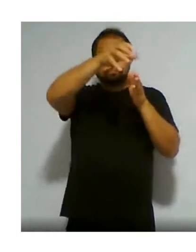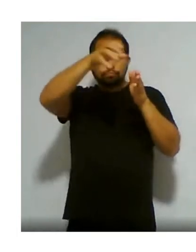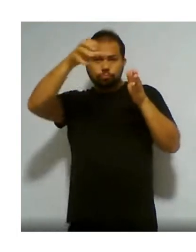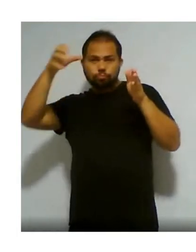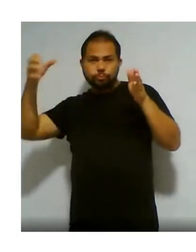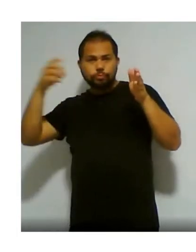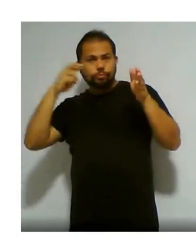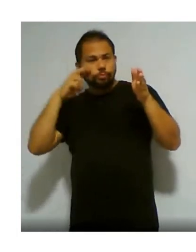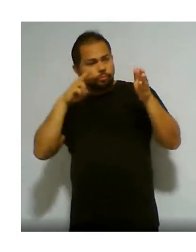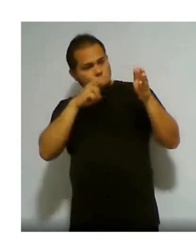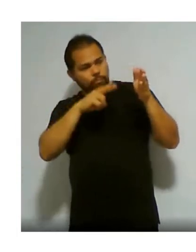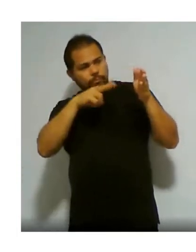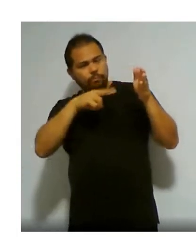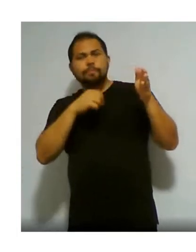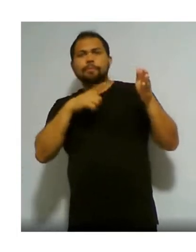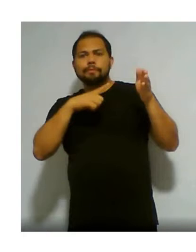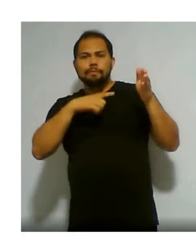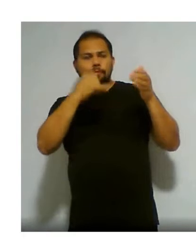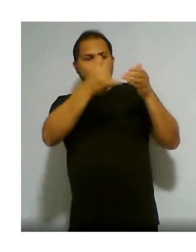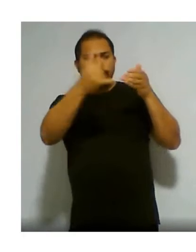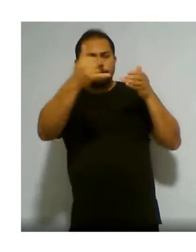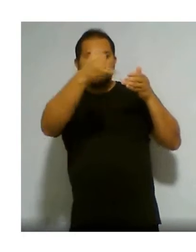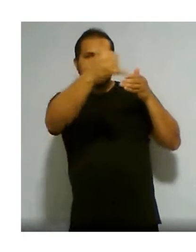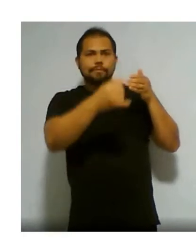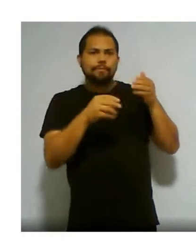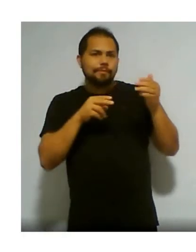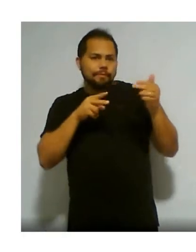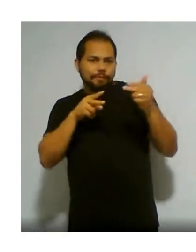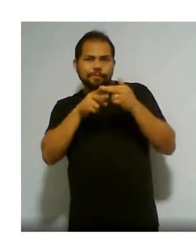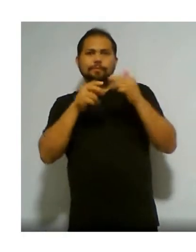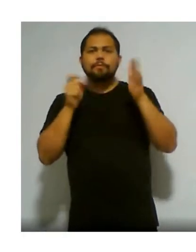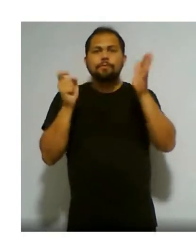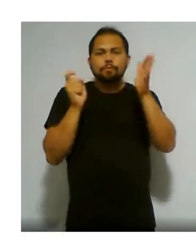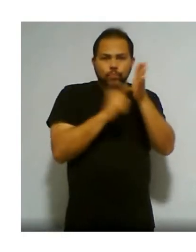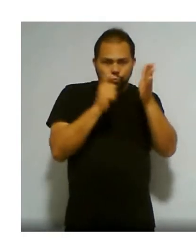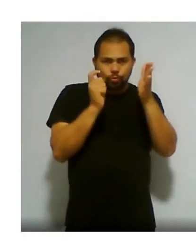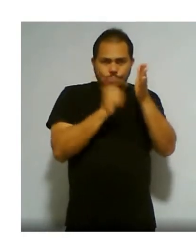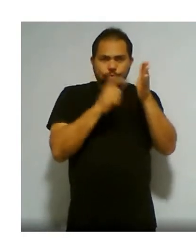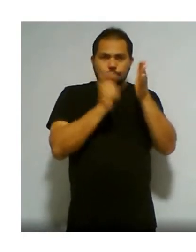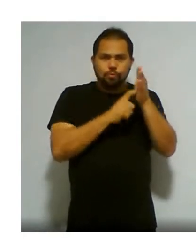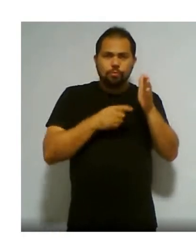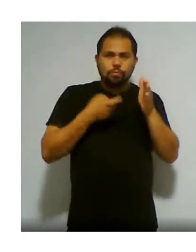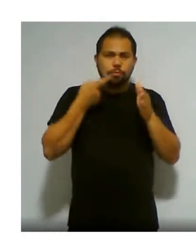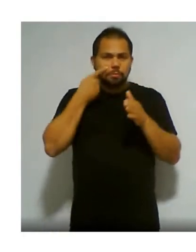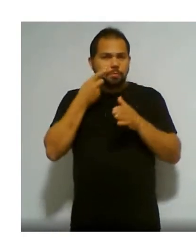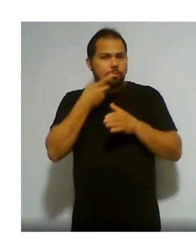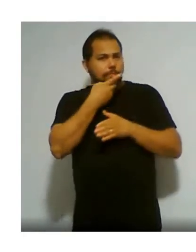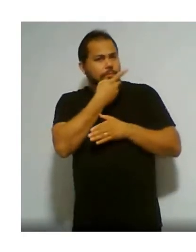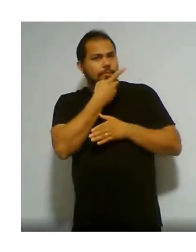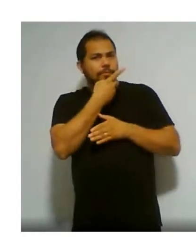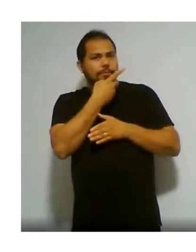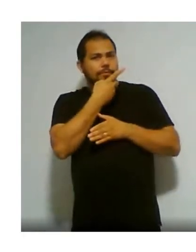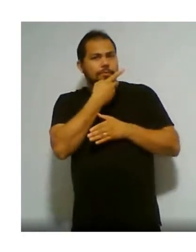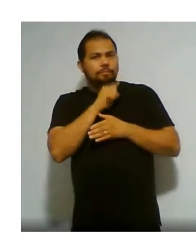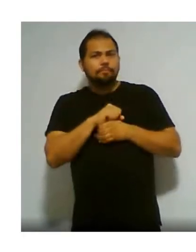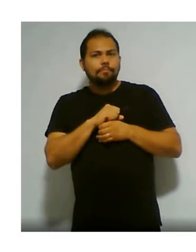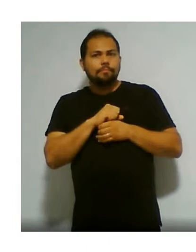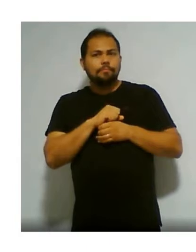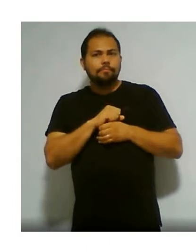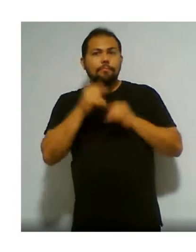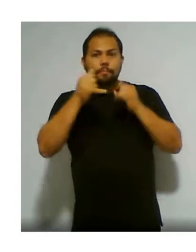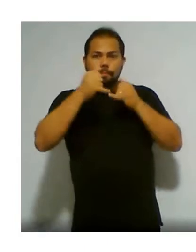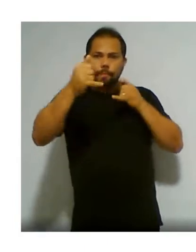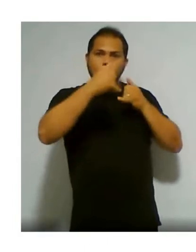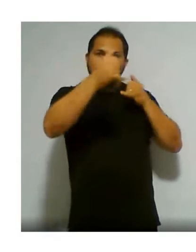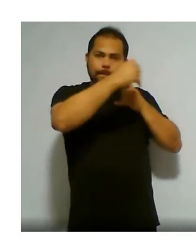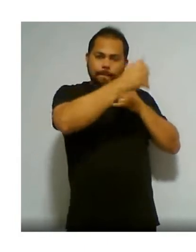que estão vindo desse botão liga e desliga, tem fios que estão vindo desse conector de áudio, tem fios que estão vindo dessas portas USB. E onde é que a gente vai